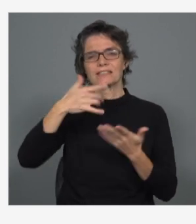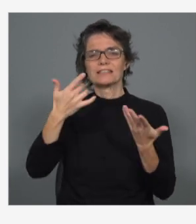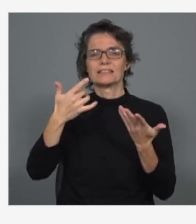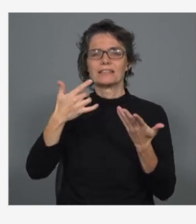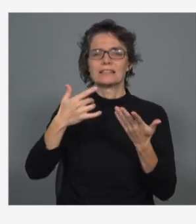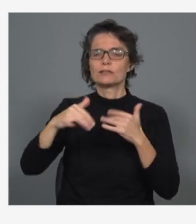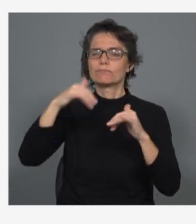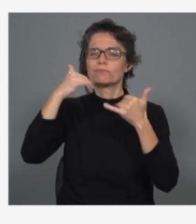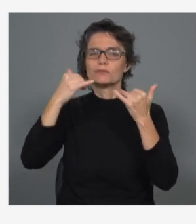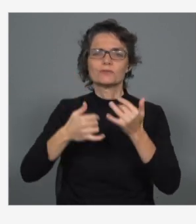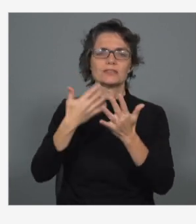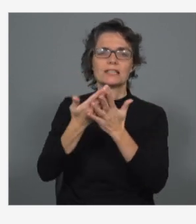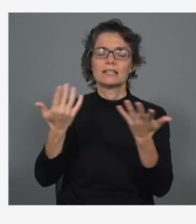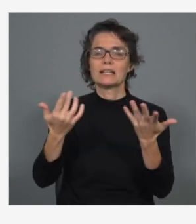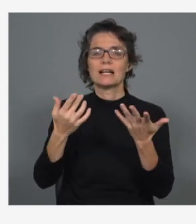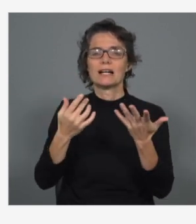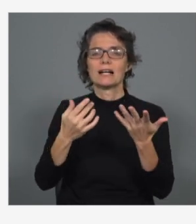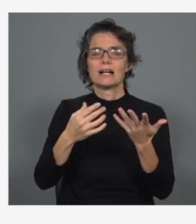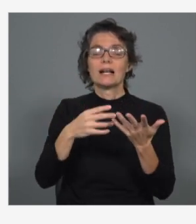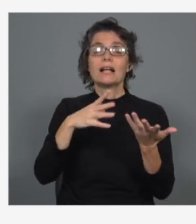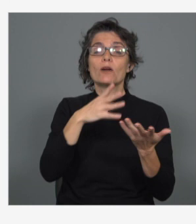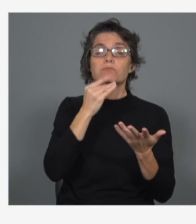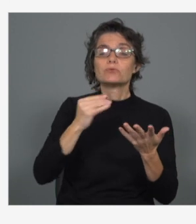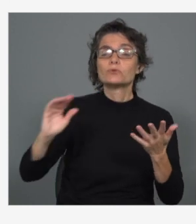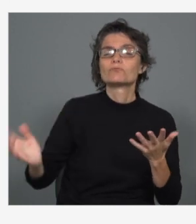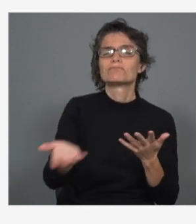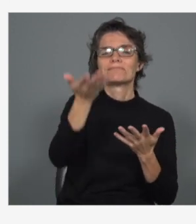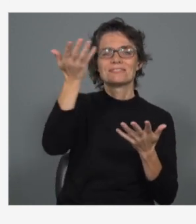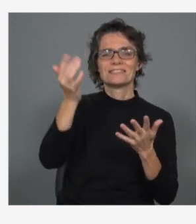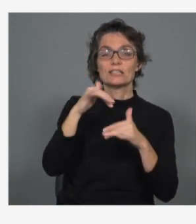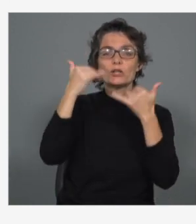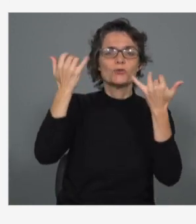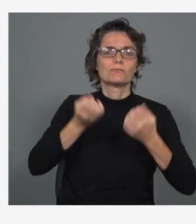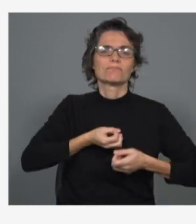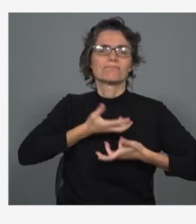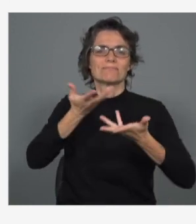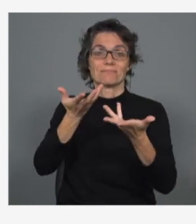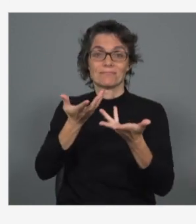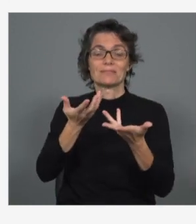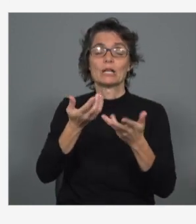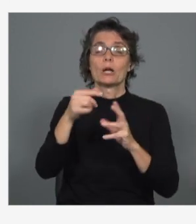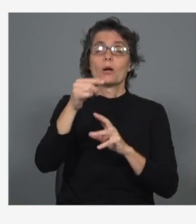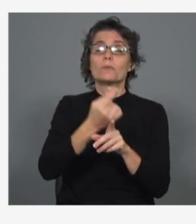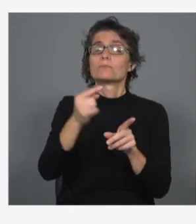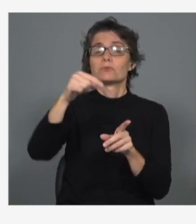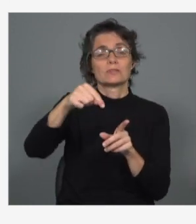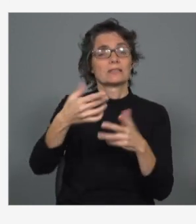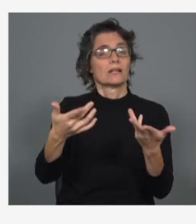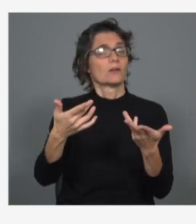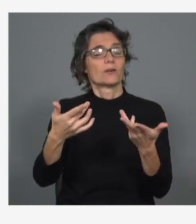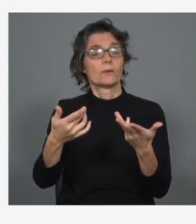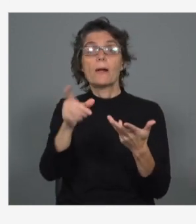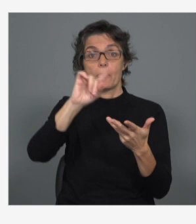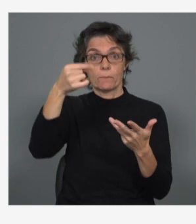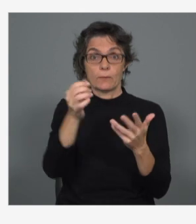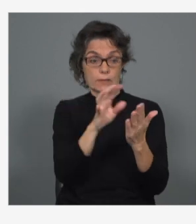Sião, solta brados de alegria, Israel. Exulta, rejubila de todo o coração, filha de Jerusalém. Depois mesmo no Salmo,